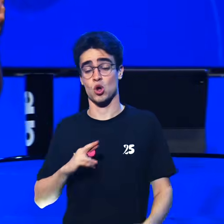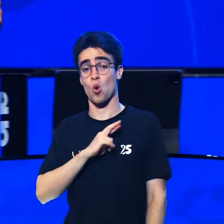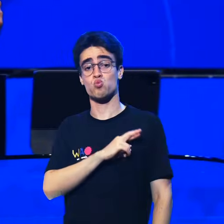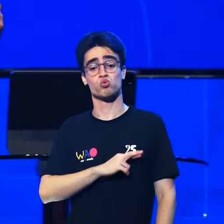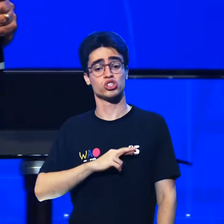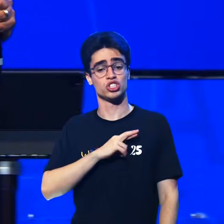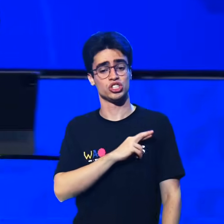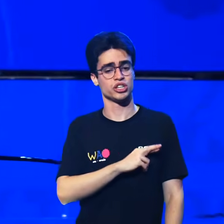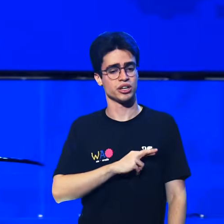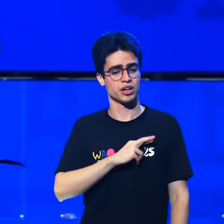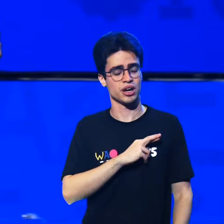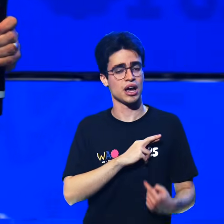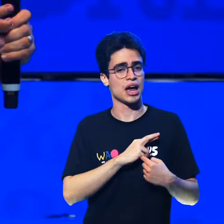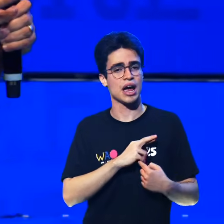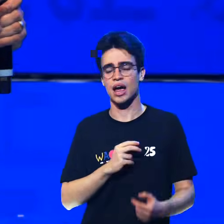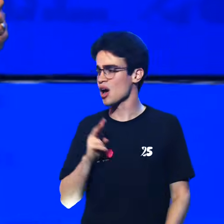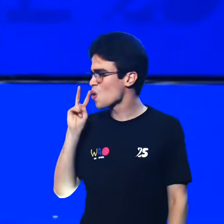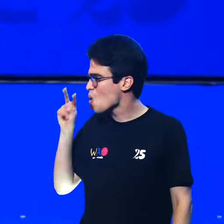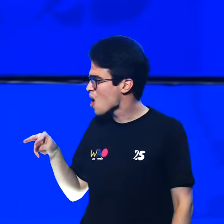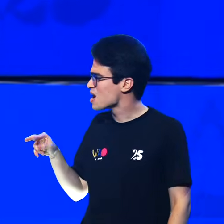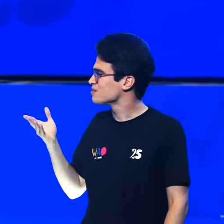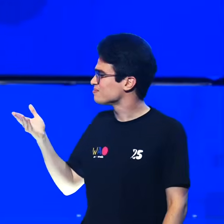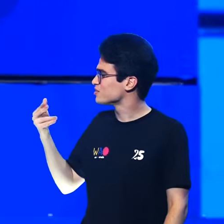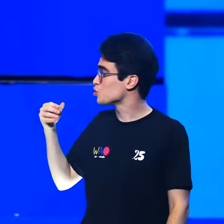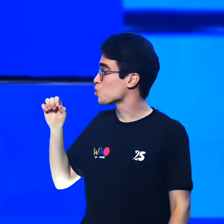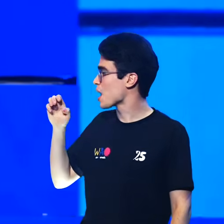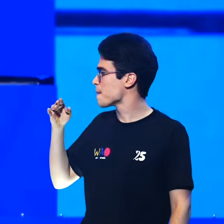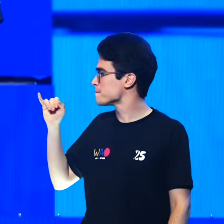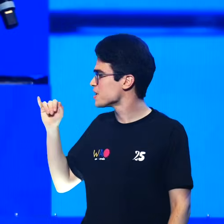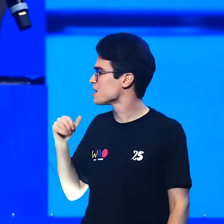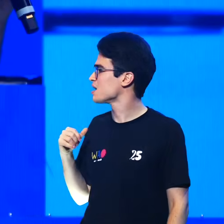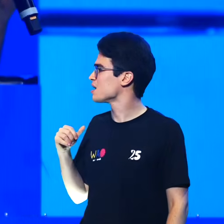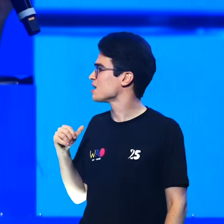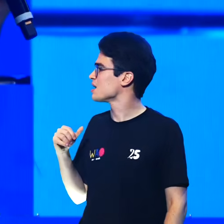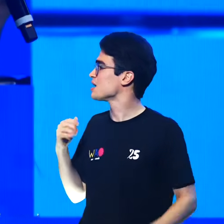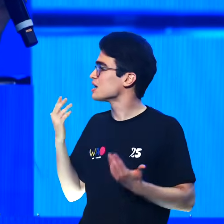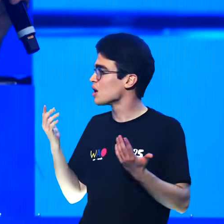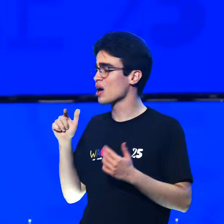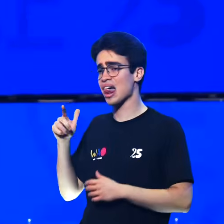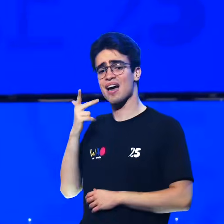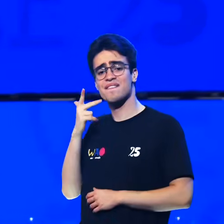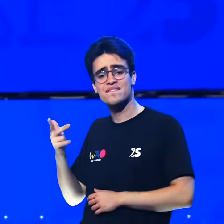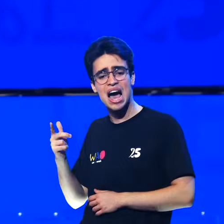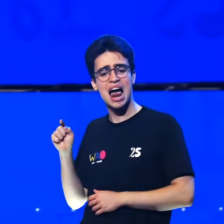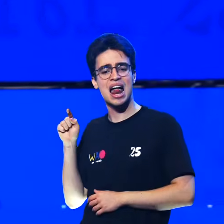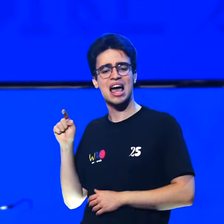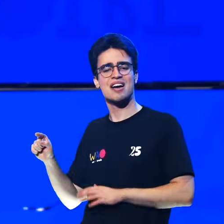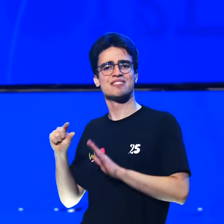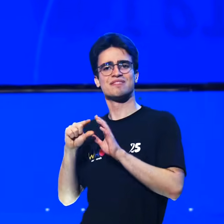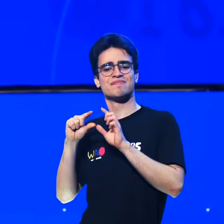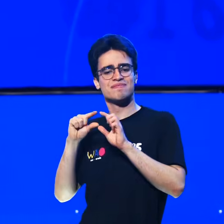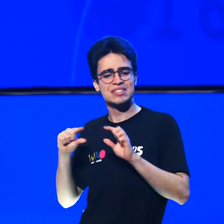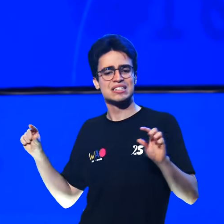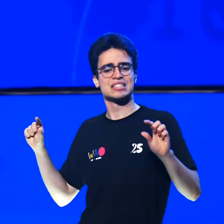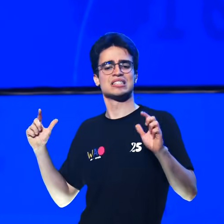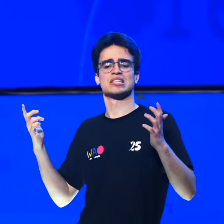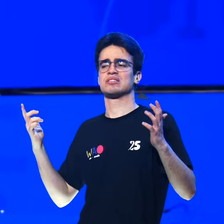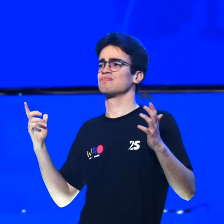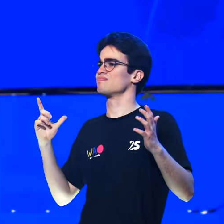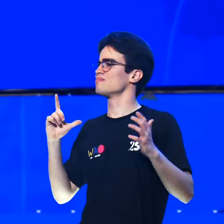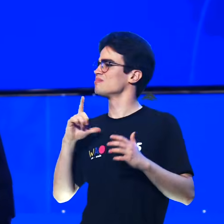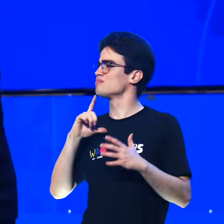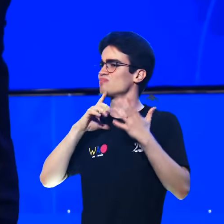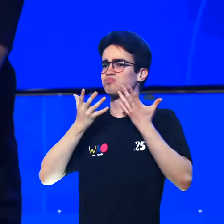Ruth olha para Noemi e fala um dos versículos clássicos que